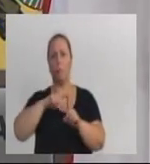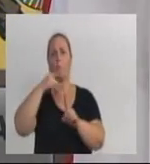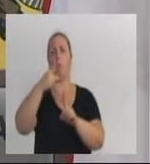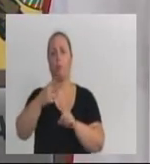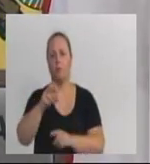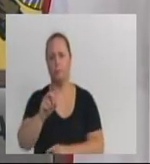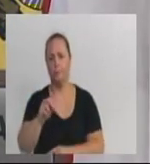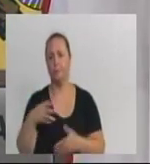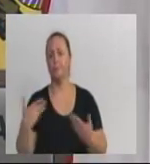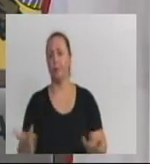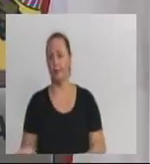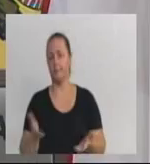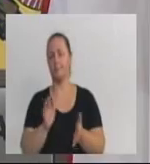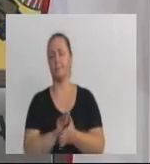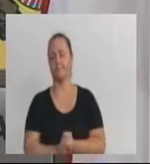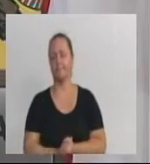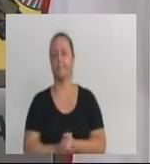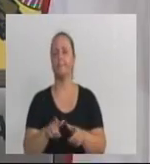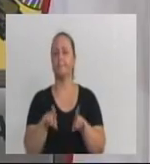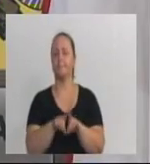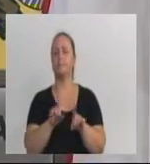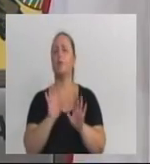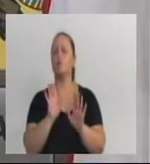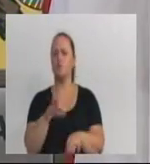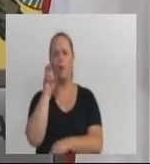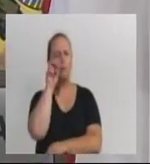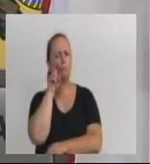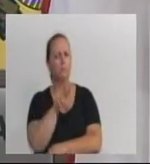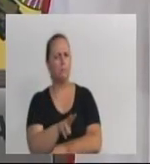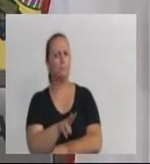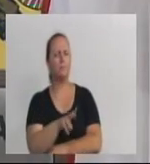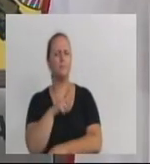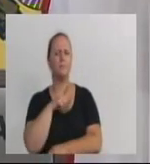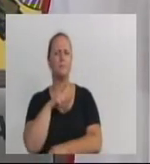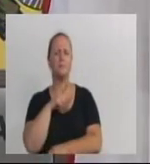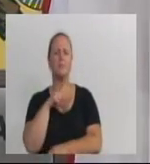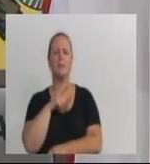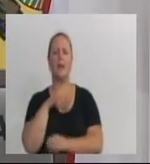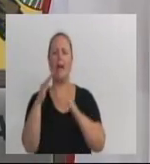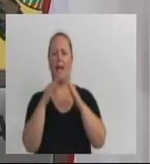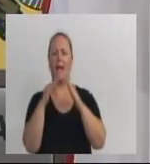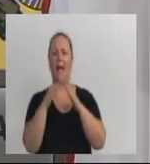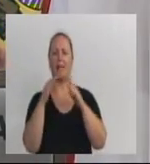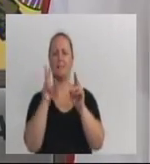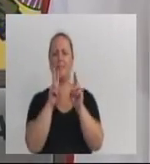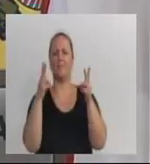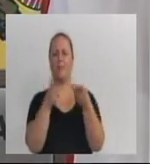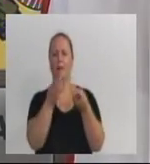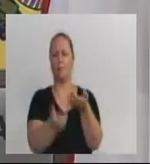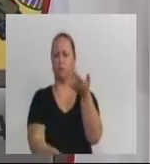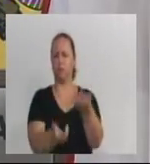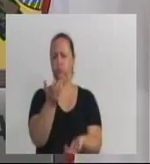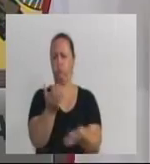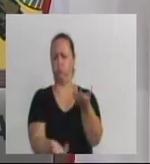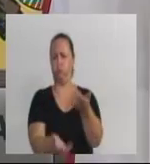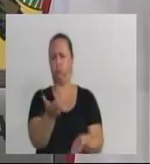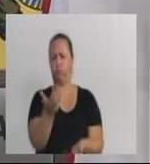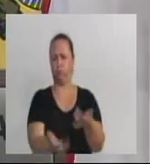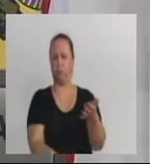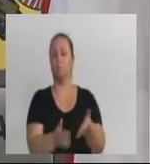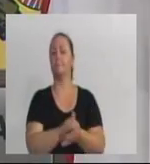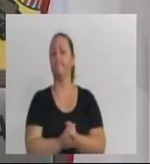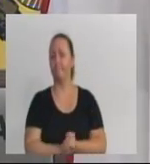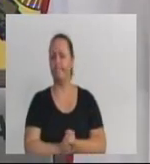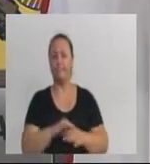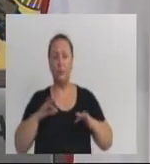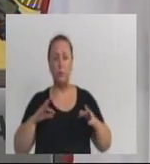Inclusive, presenciei, não faz muito tempo, um incêndio numa residência no bairro da Velha, onde a pessoa teve que, inclusive, se desfazer de